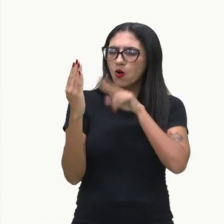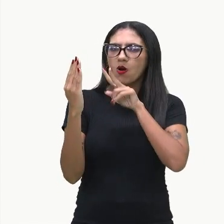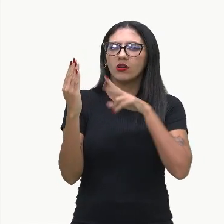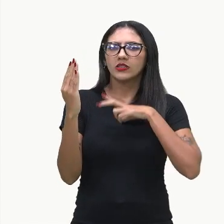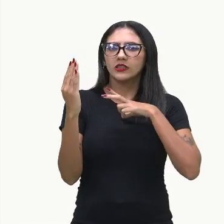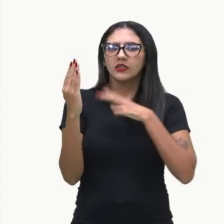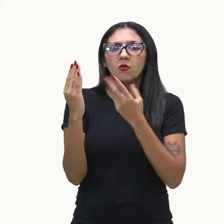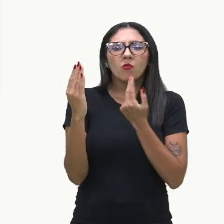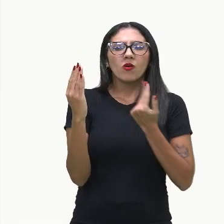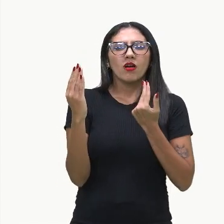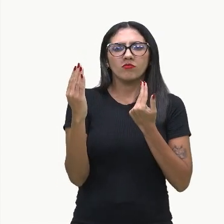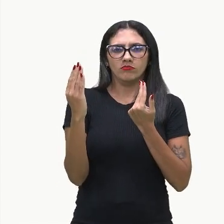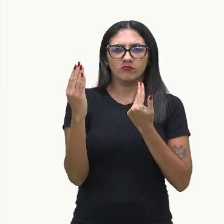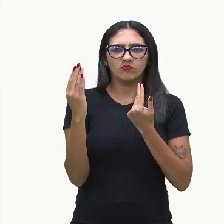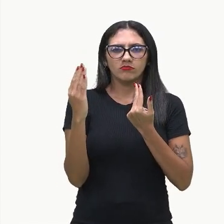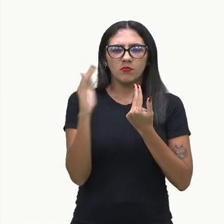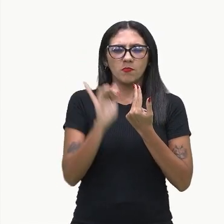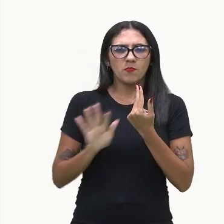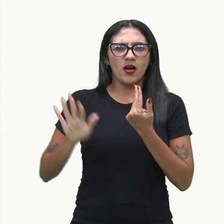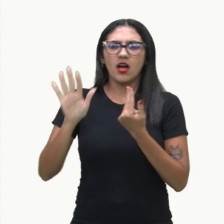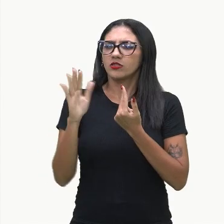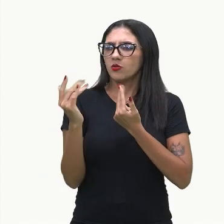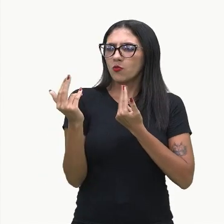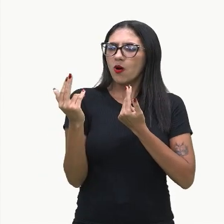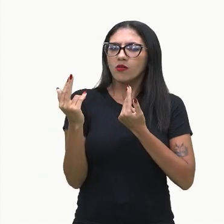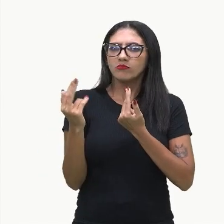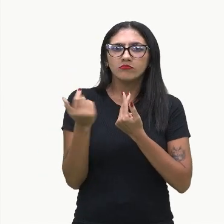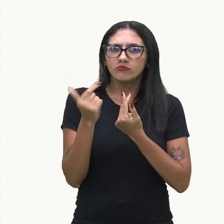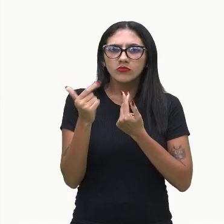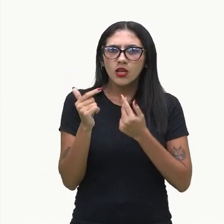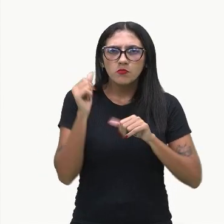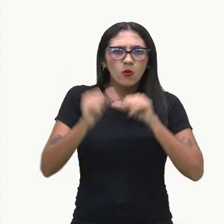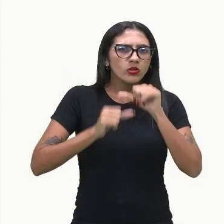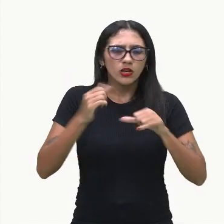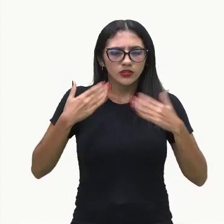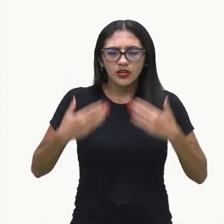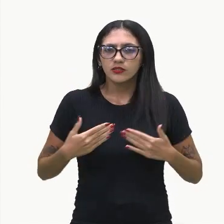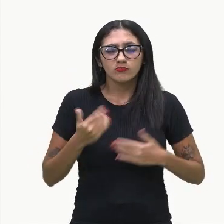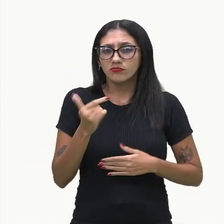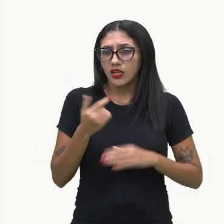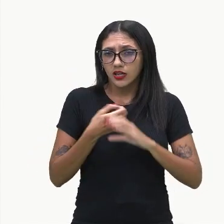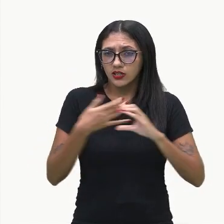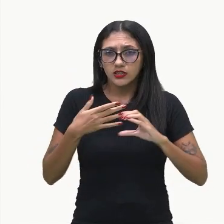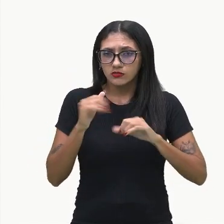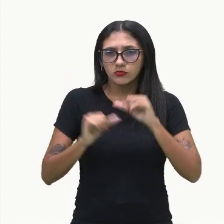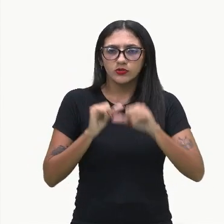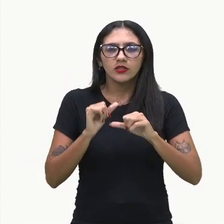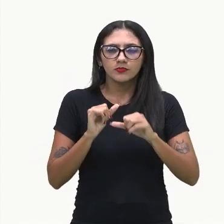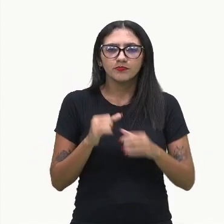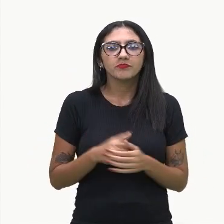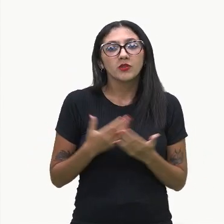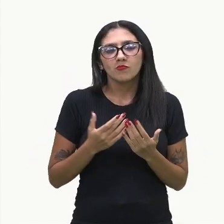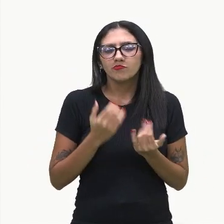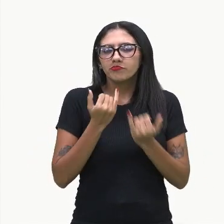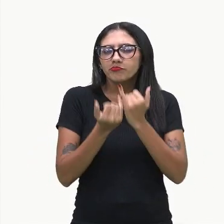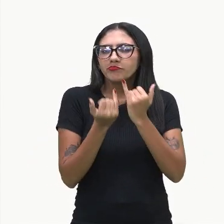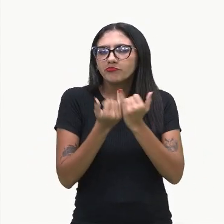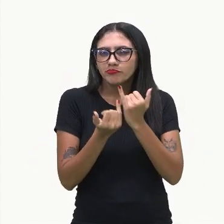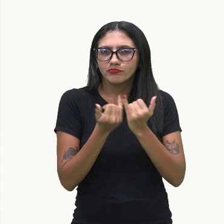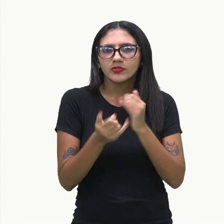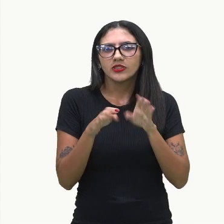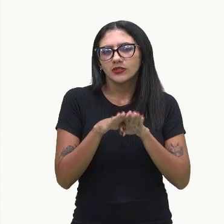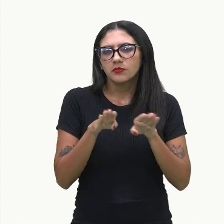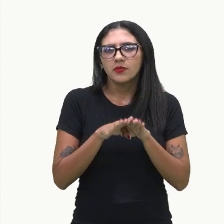nossa, ok? Nenhuma medida ali vai ser alterada. Então, a mesma coisa aqui com o ângulo A e com o